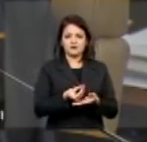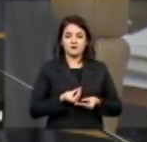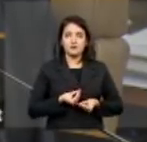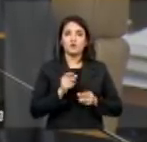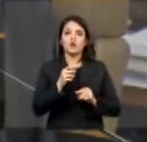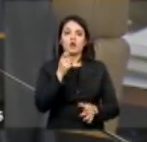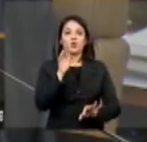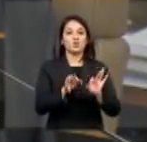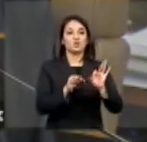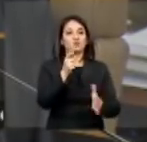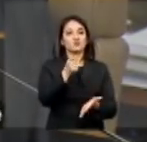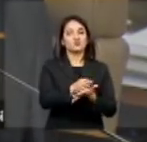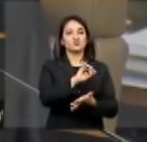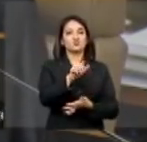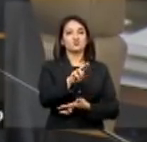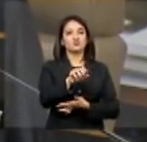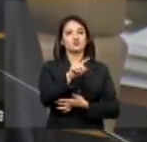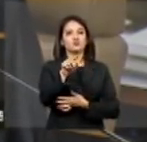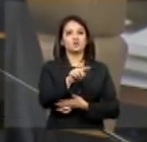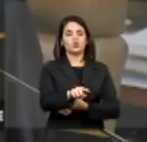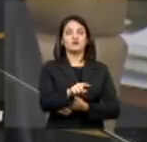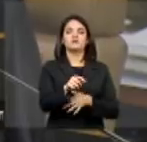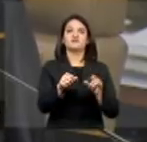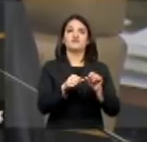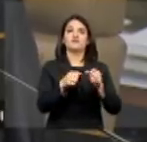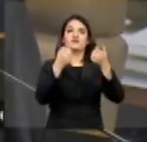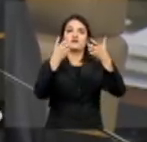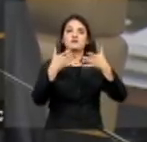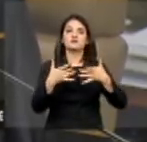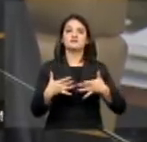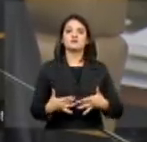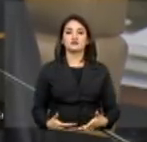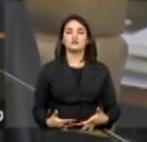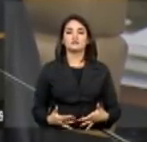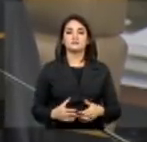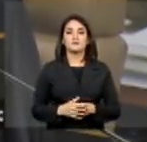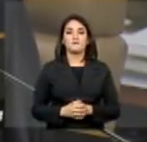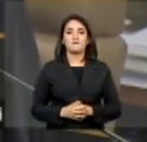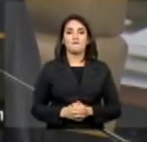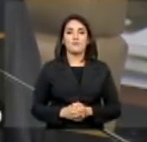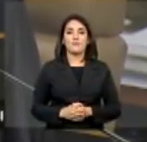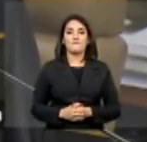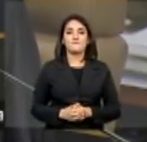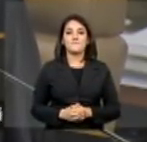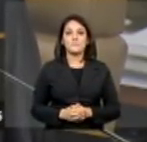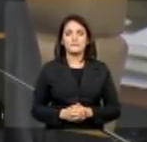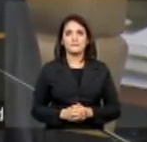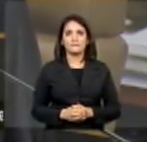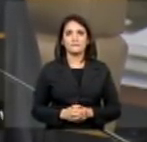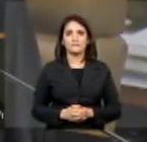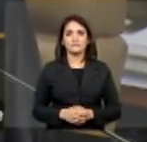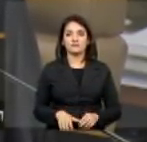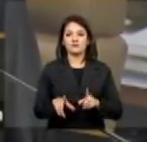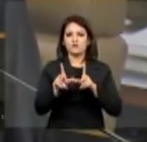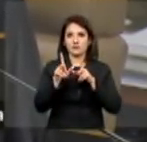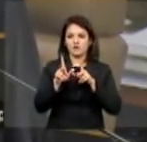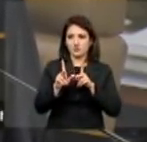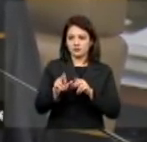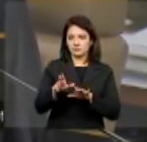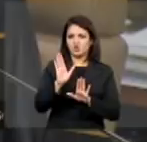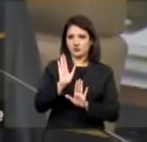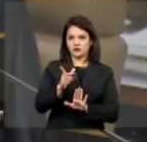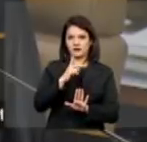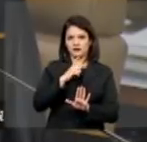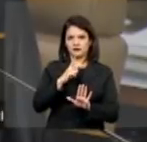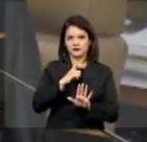primeiro grau prestou o seguinte esclarecimento cita entre aspas com fome e verifique se do processo eletrônico